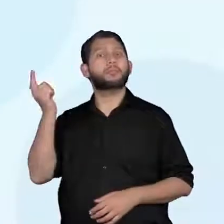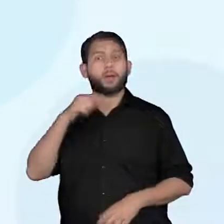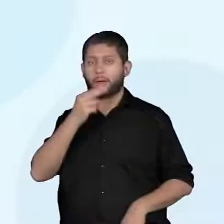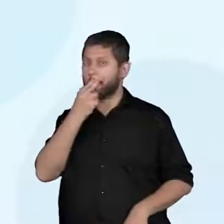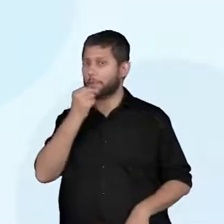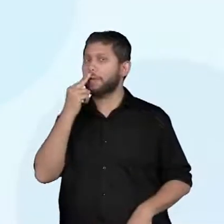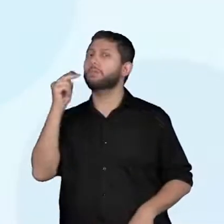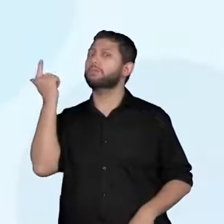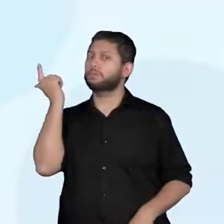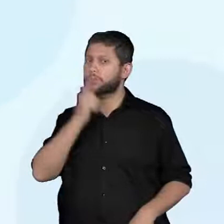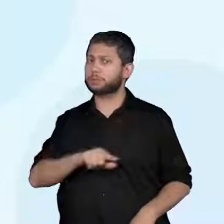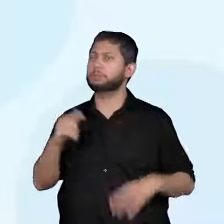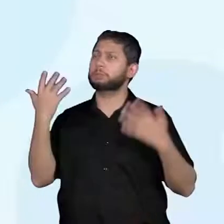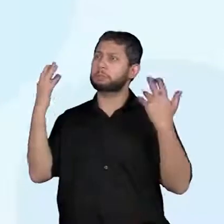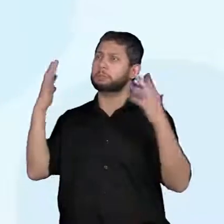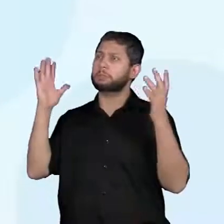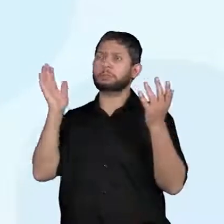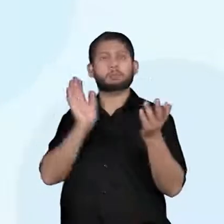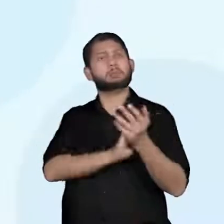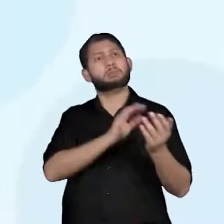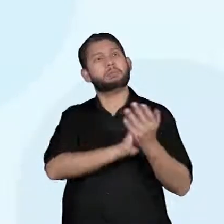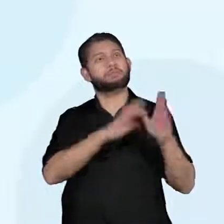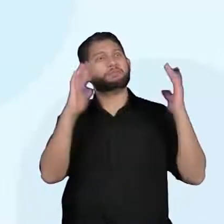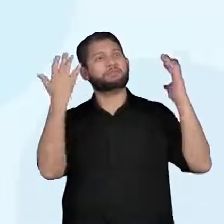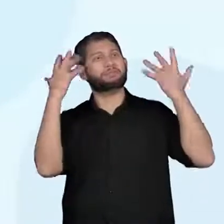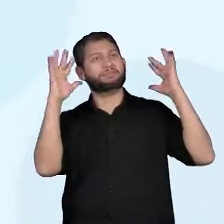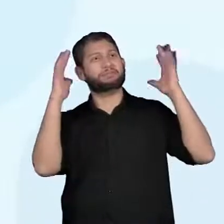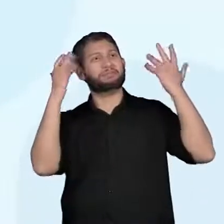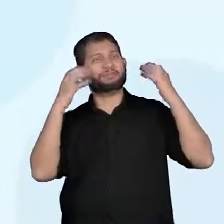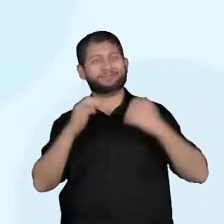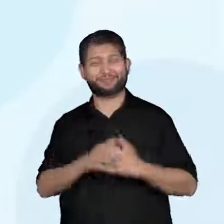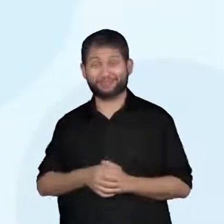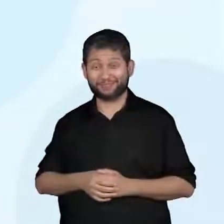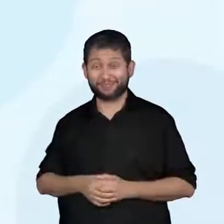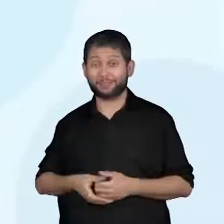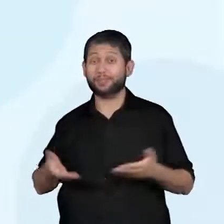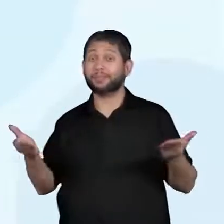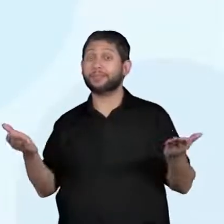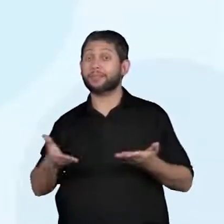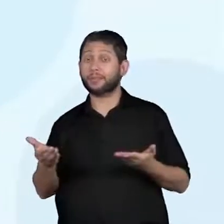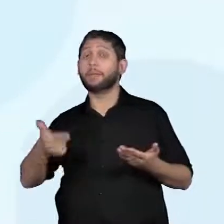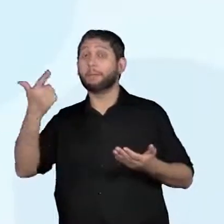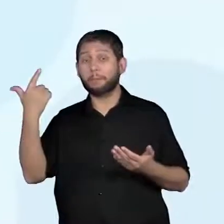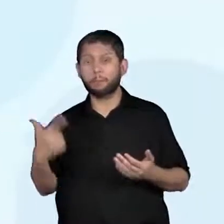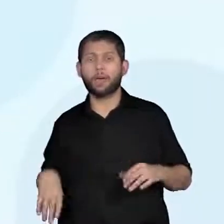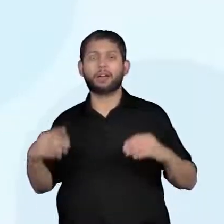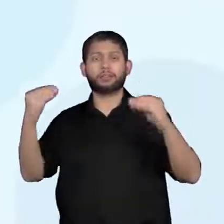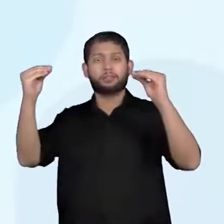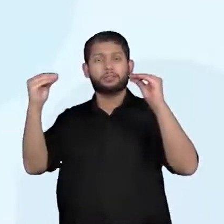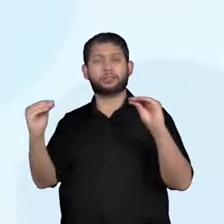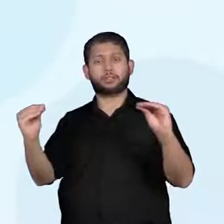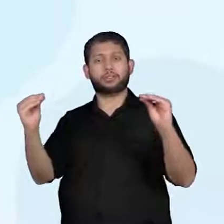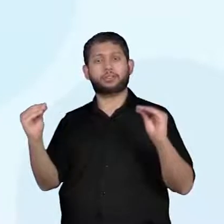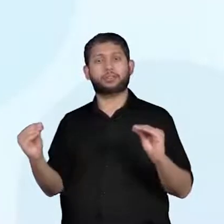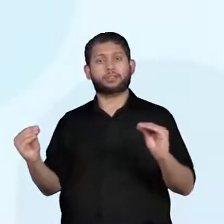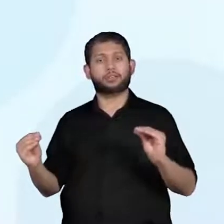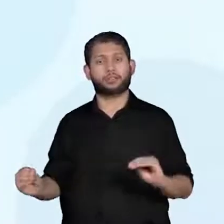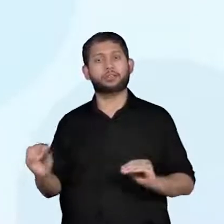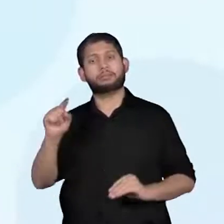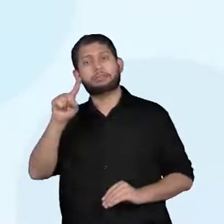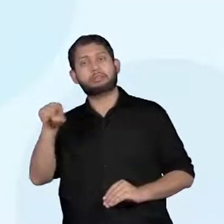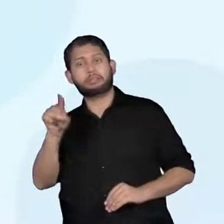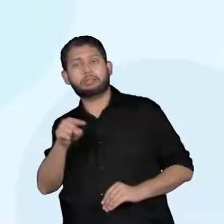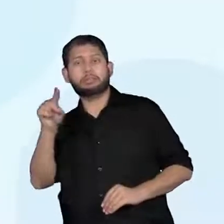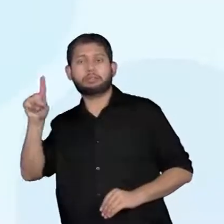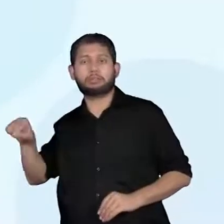Acertou! Muito bem! Parabéns! Pelo menos! E nós podemos ir fazendo aí, então, completando essa tabela na